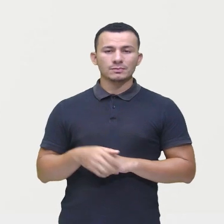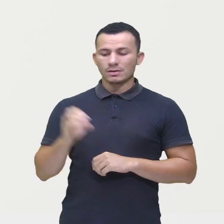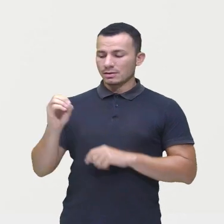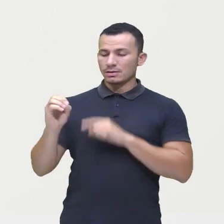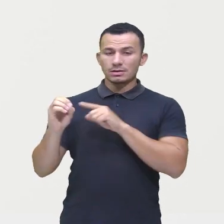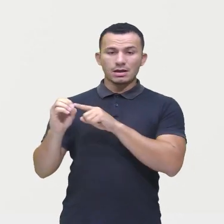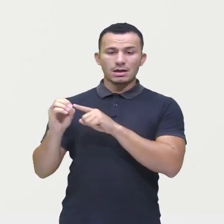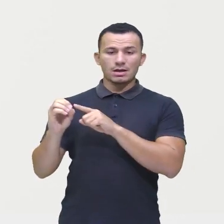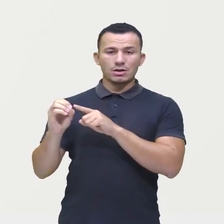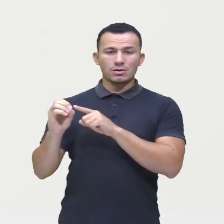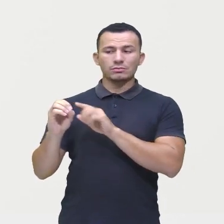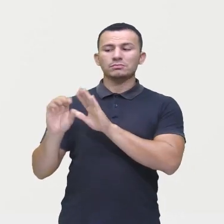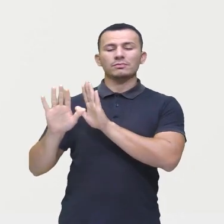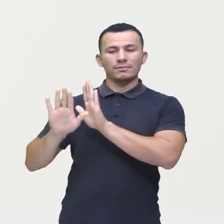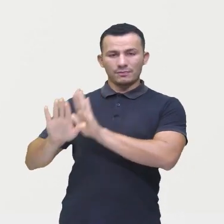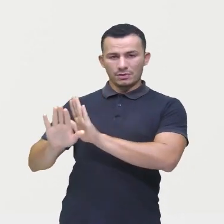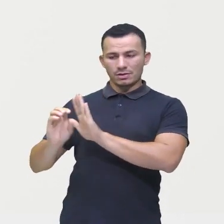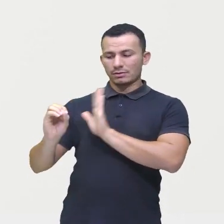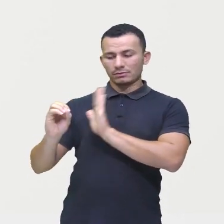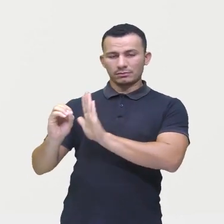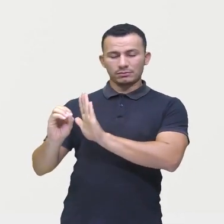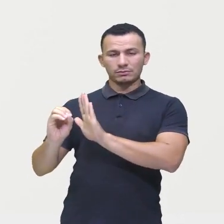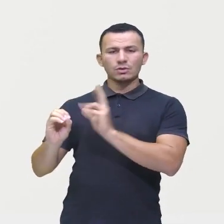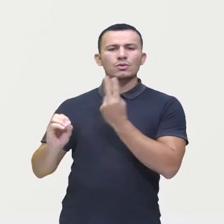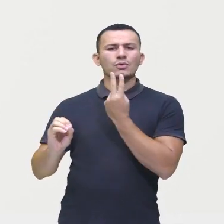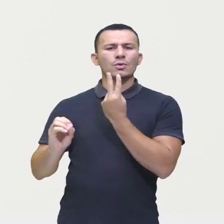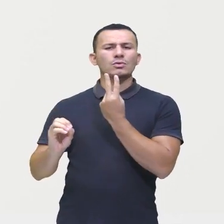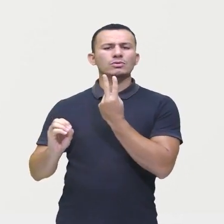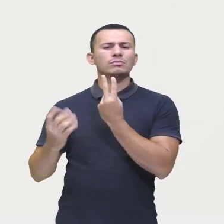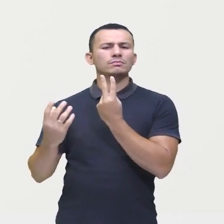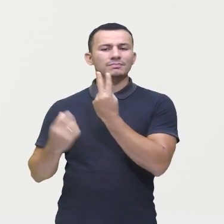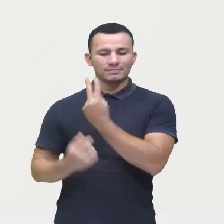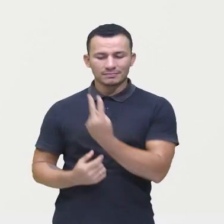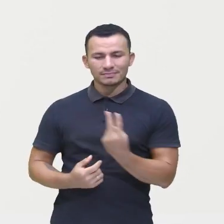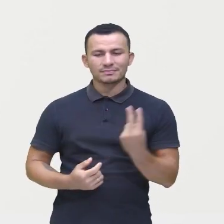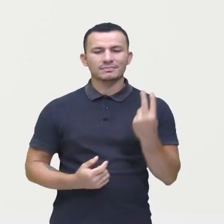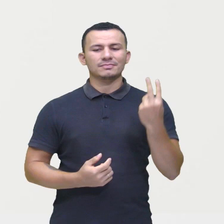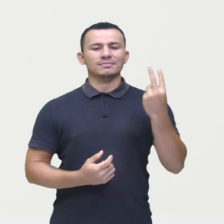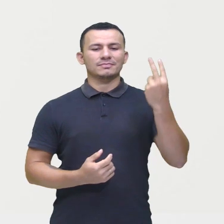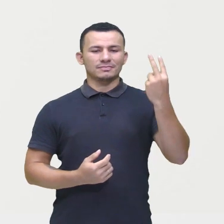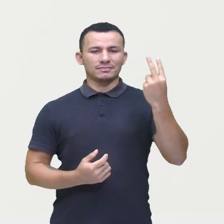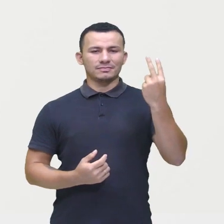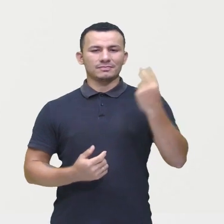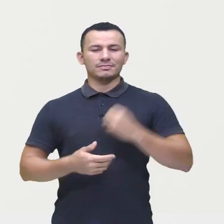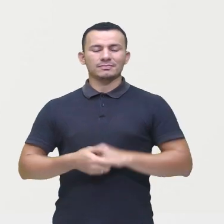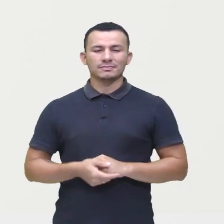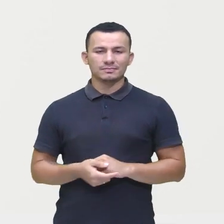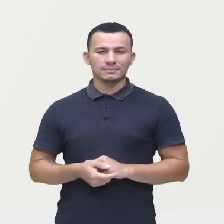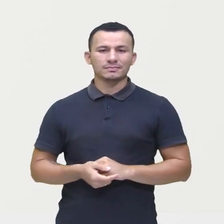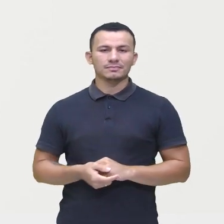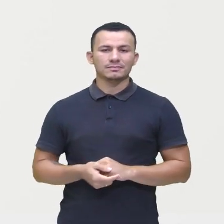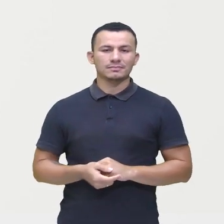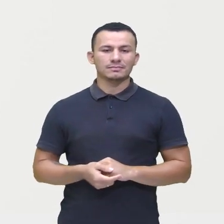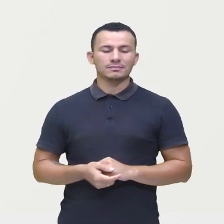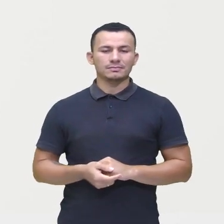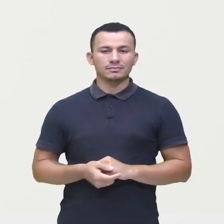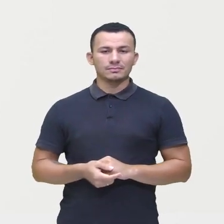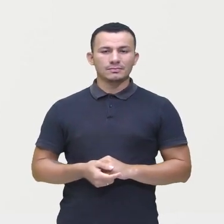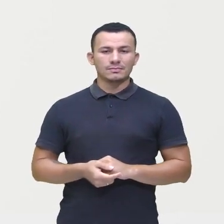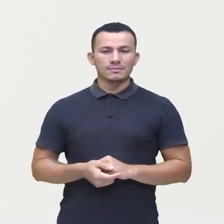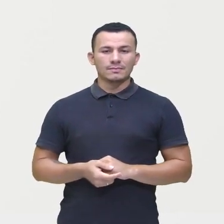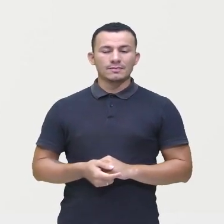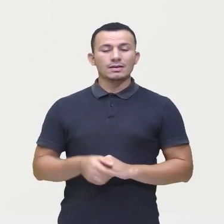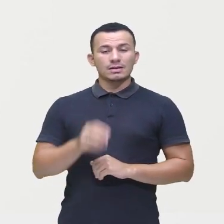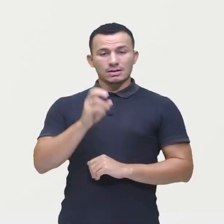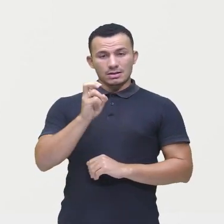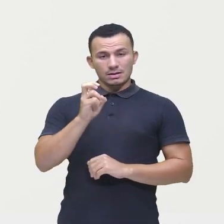0 permanece. E o que acontece com 2? Ele sobe, então ele vem para cá. Ó. Então, 5 vezes